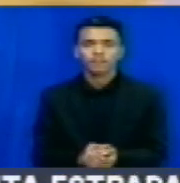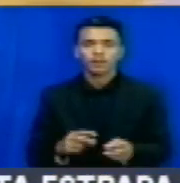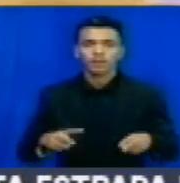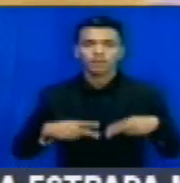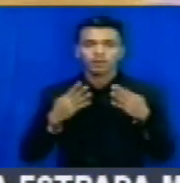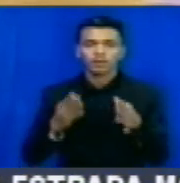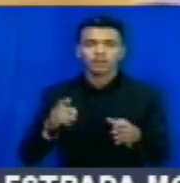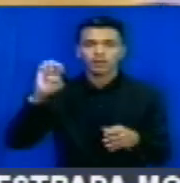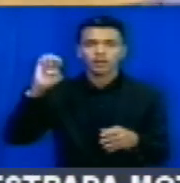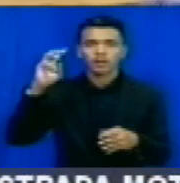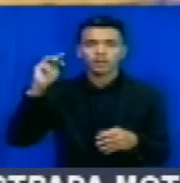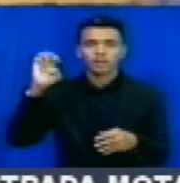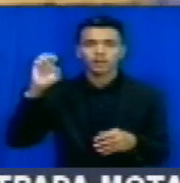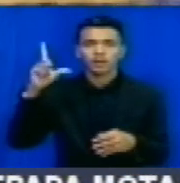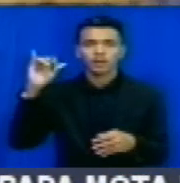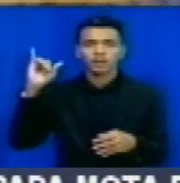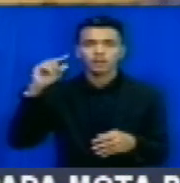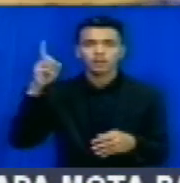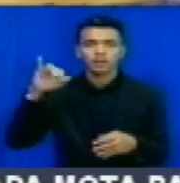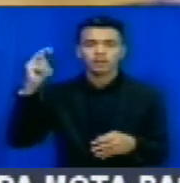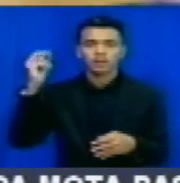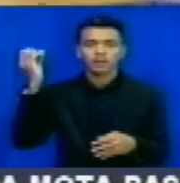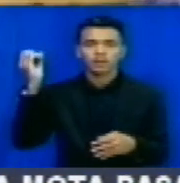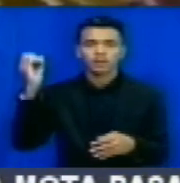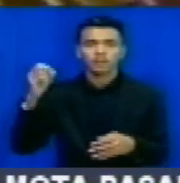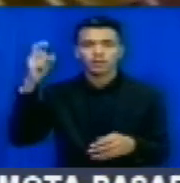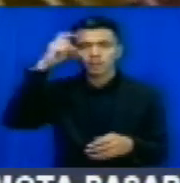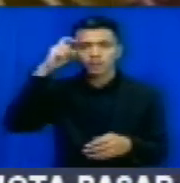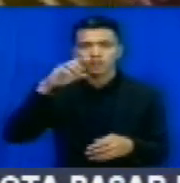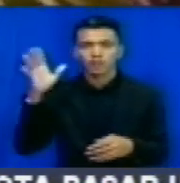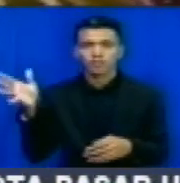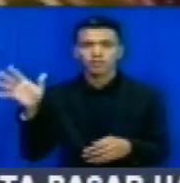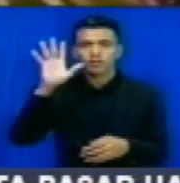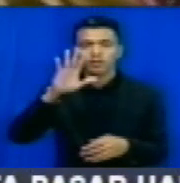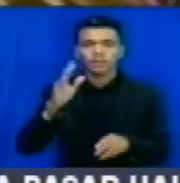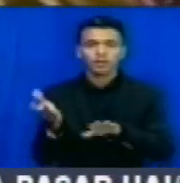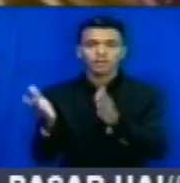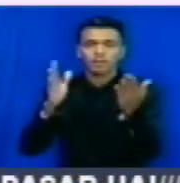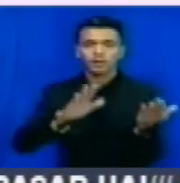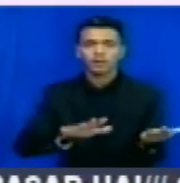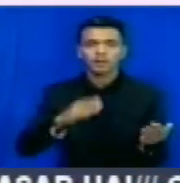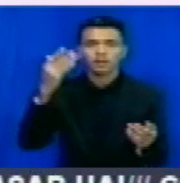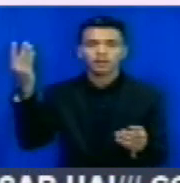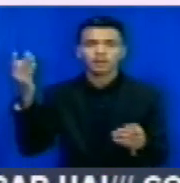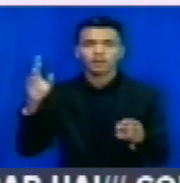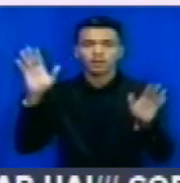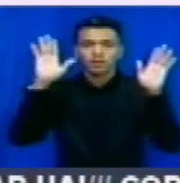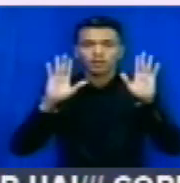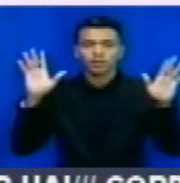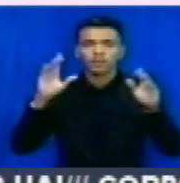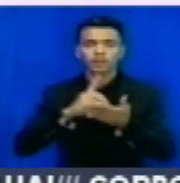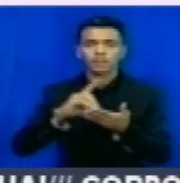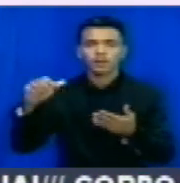Saudoso Hermenezildo de Deus o código Lulimau idade lima nulo recém lima hakoto ni jornada Morris e a domingo